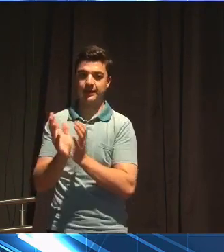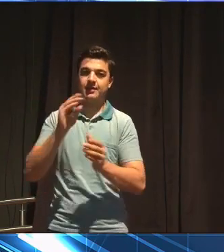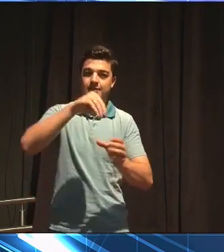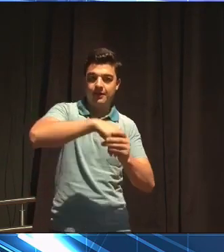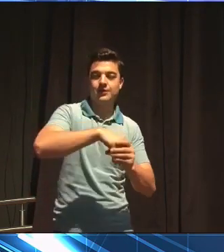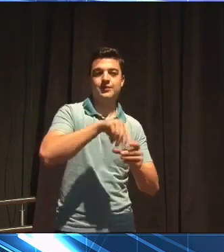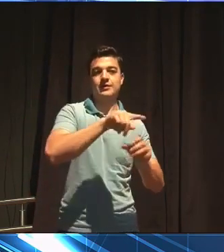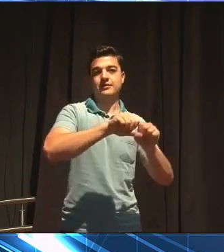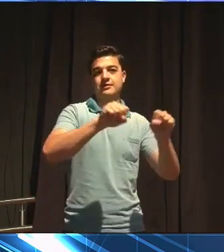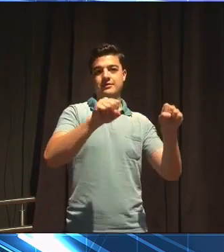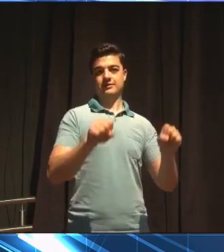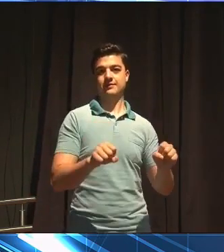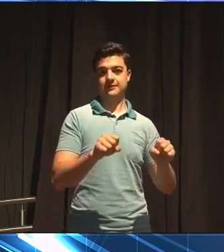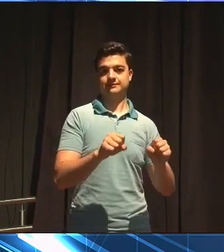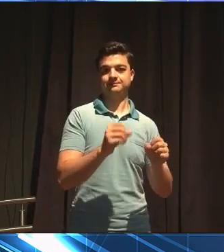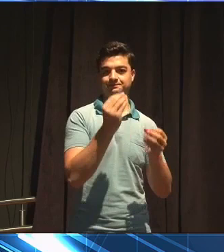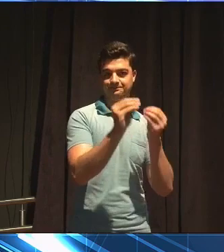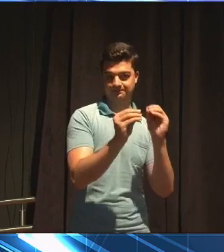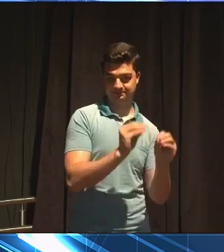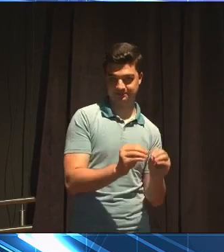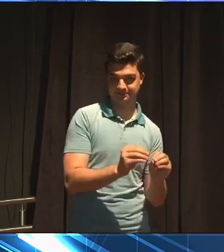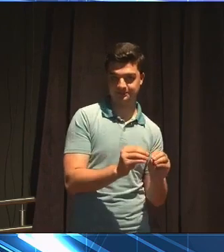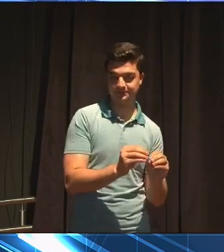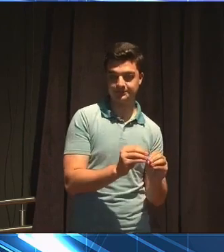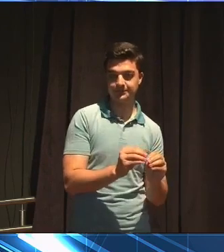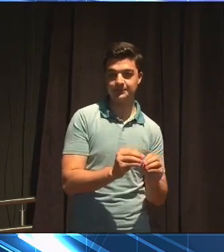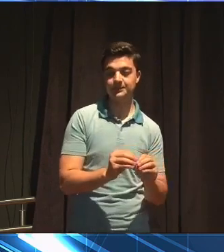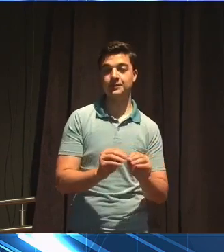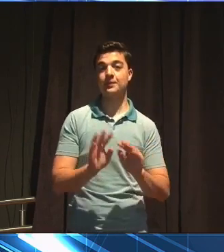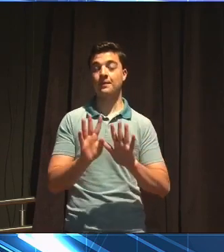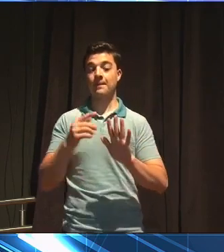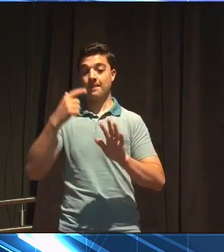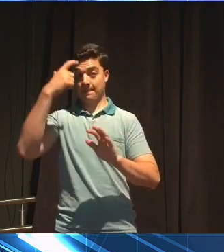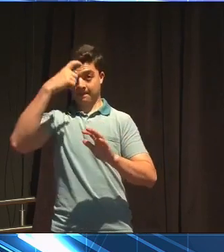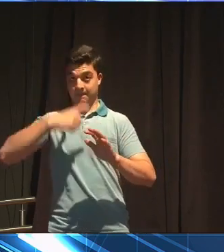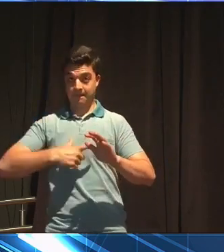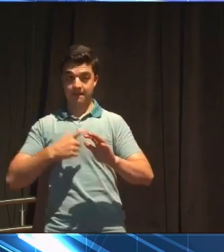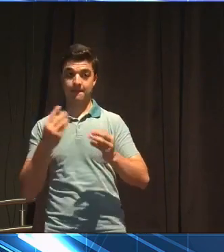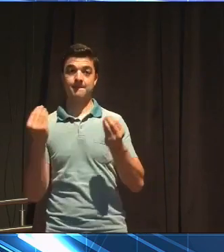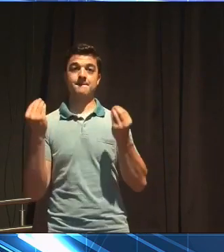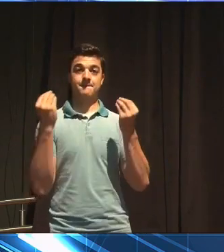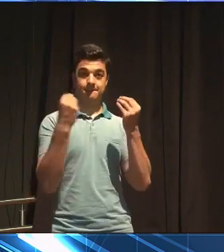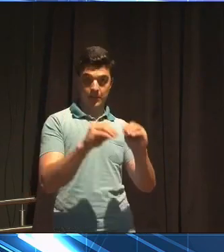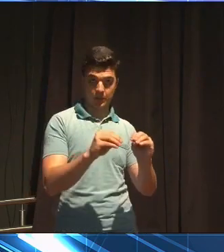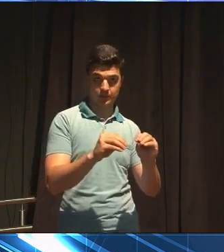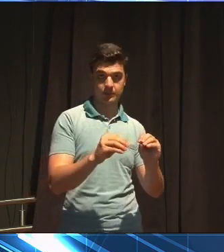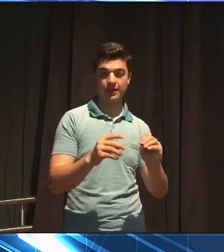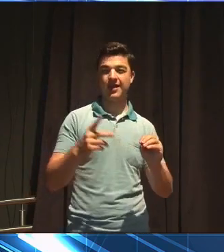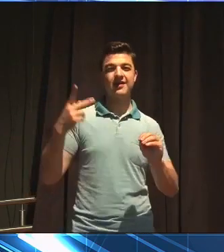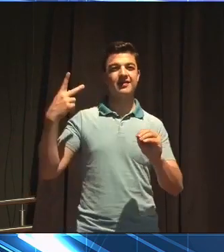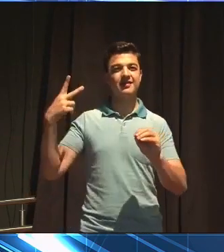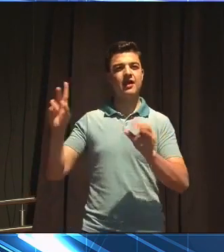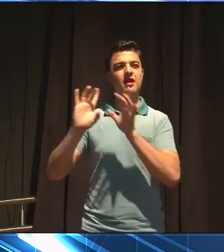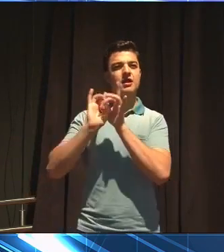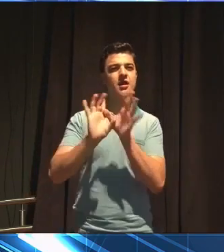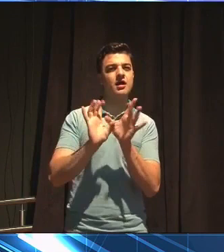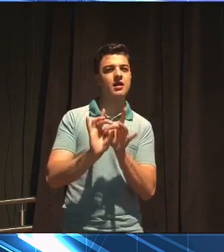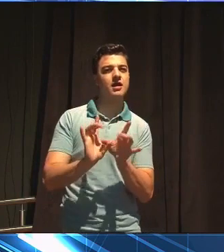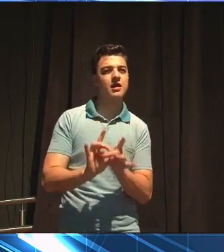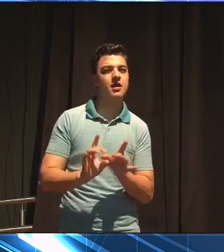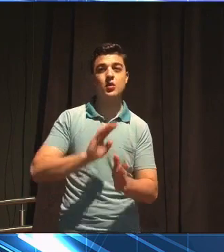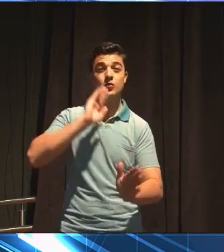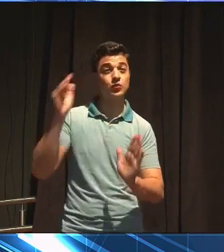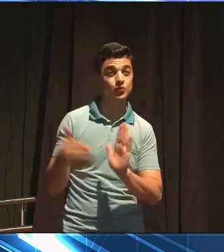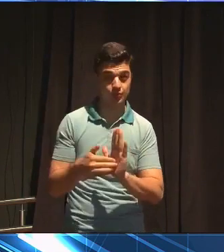Quando eu logo o usuário e eu fosse pegar todas as permissões dele de todos os sistemas de dentro da